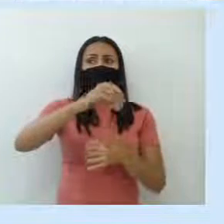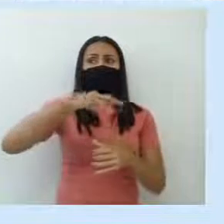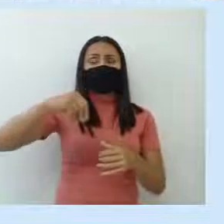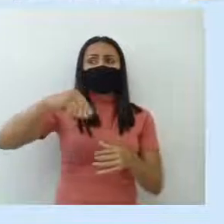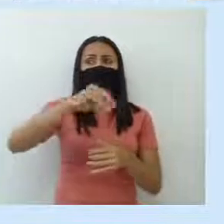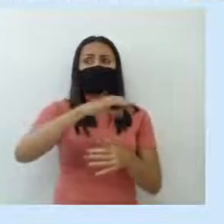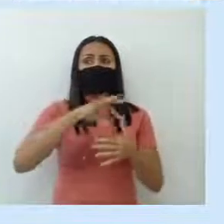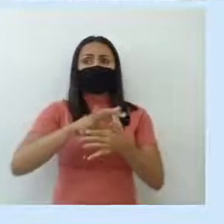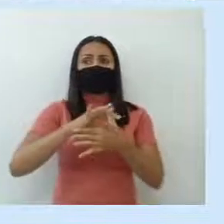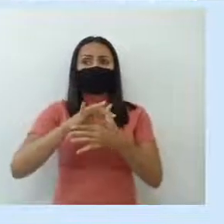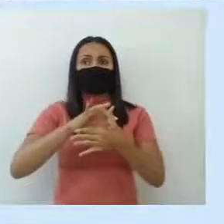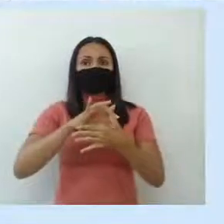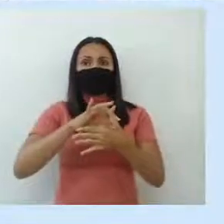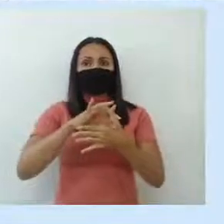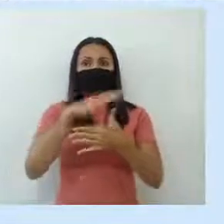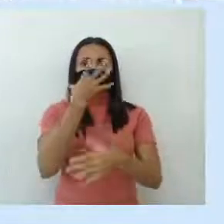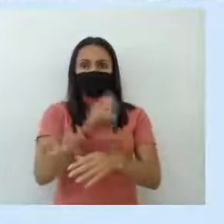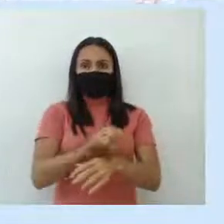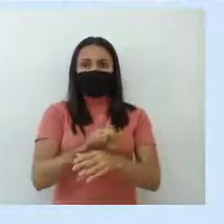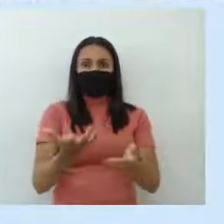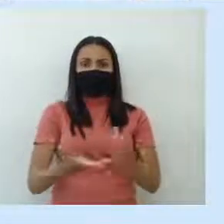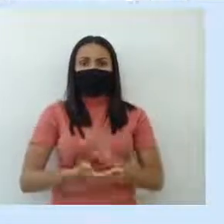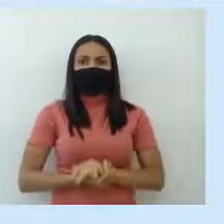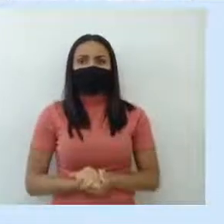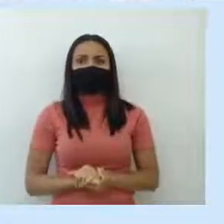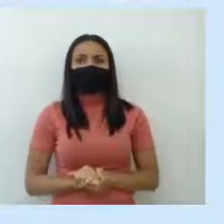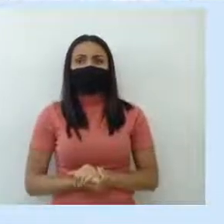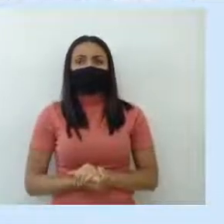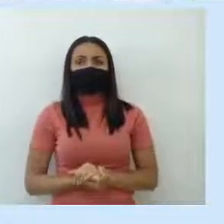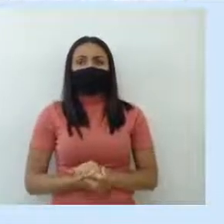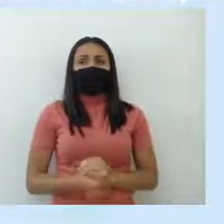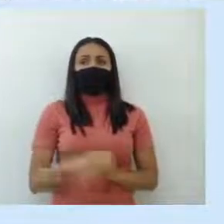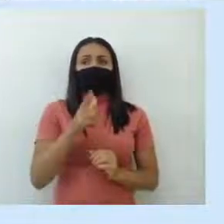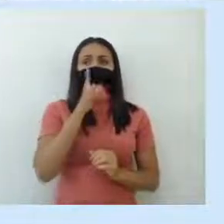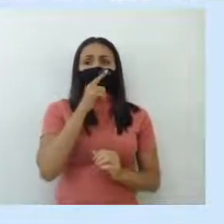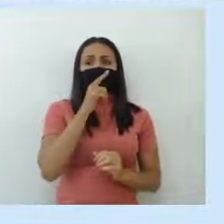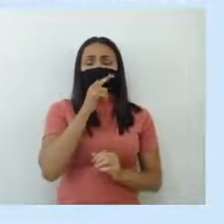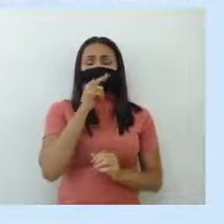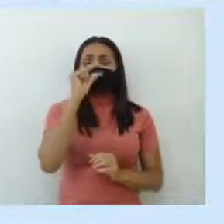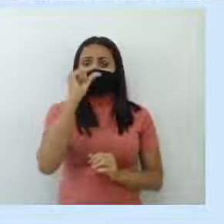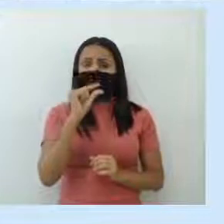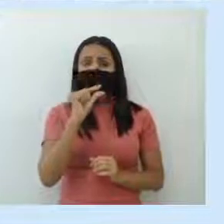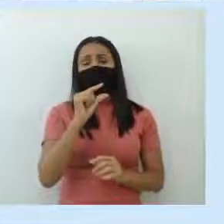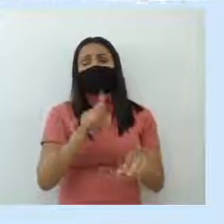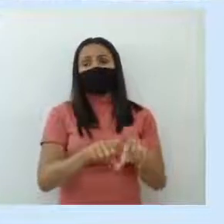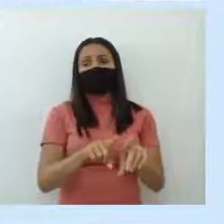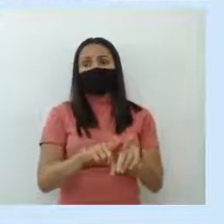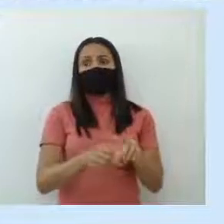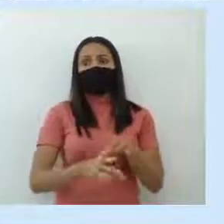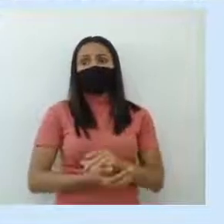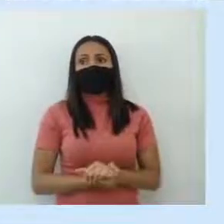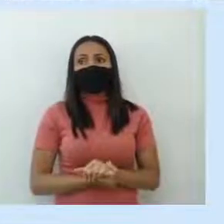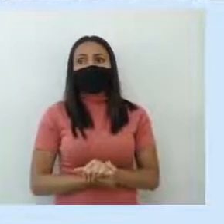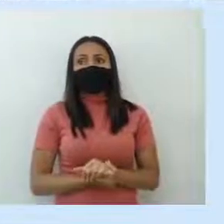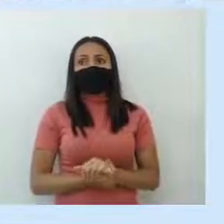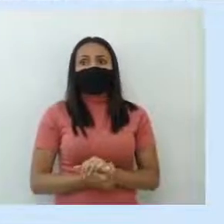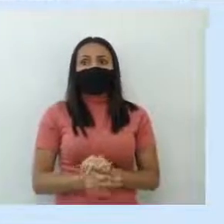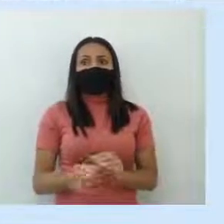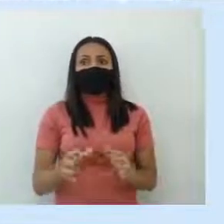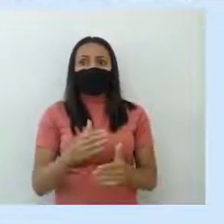seca. Mal recebiam água para beber. Então, enquanto isso,